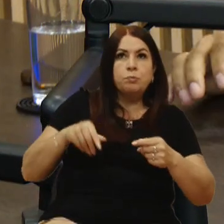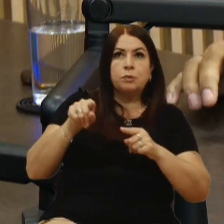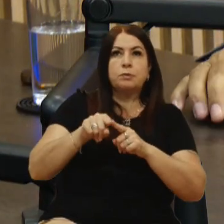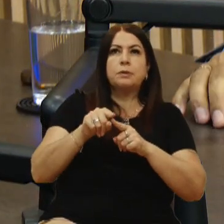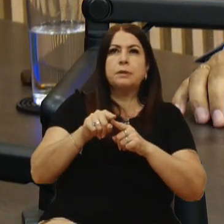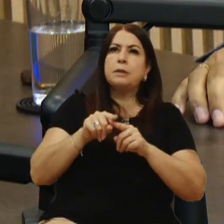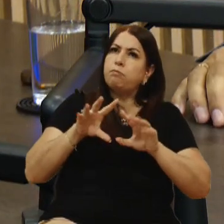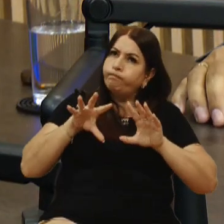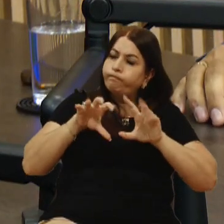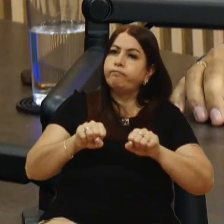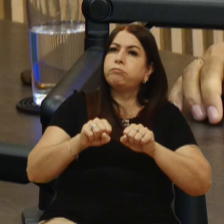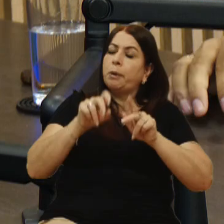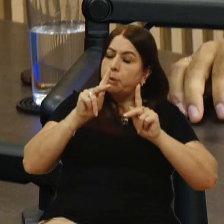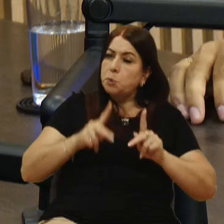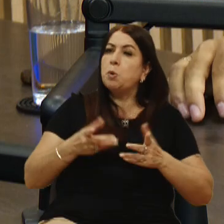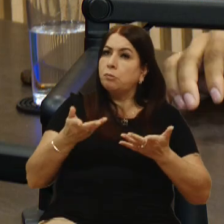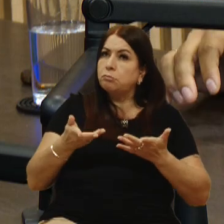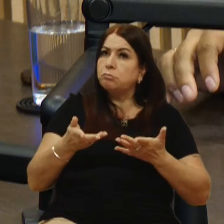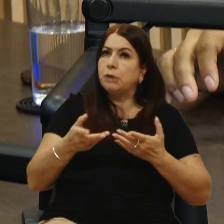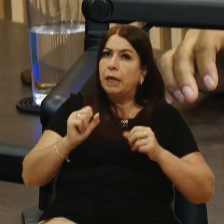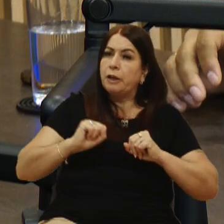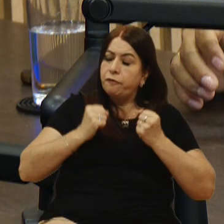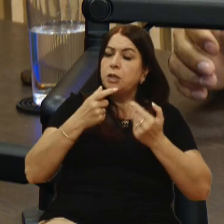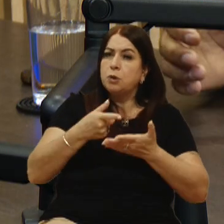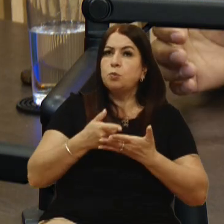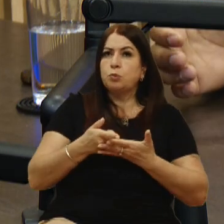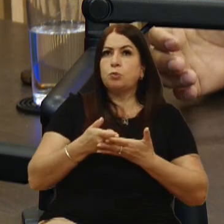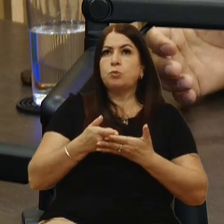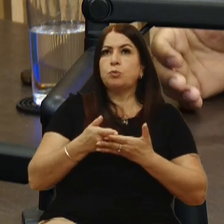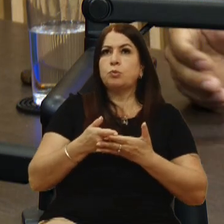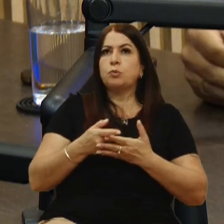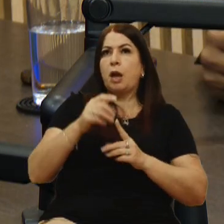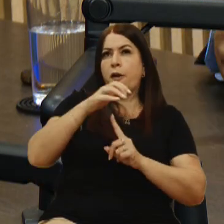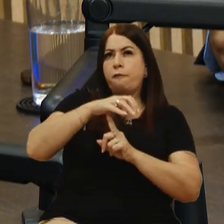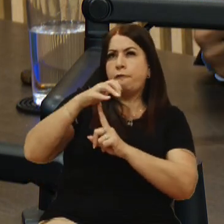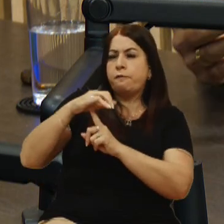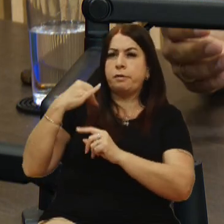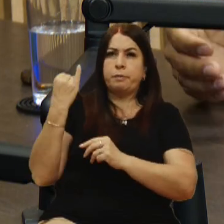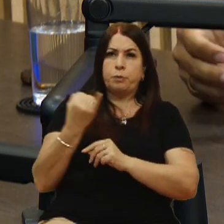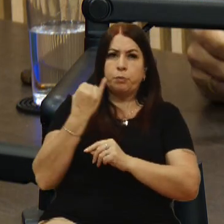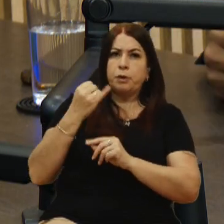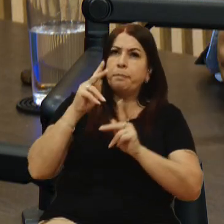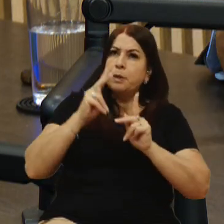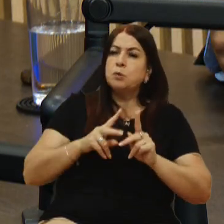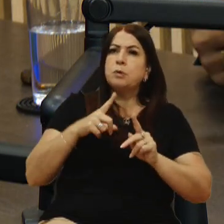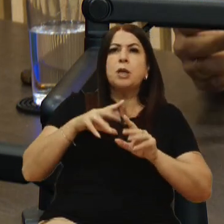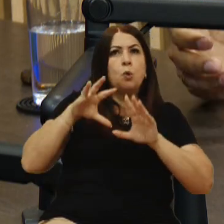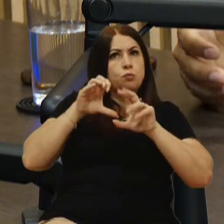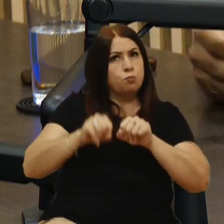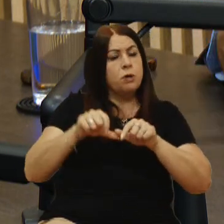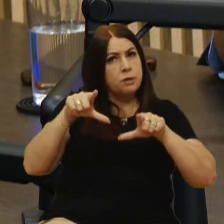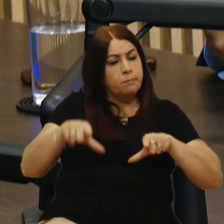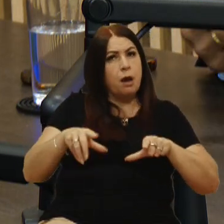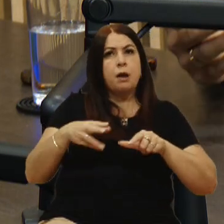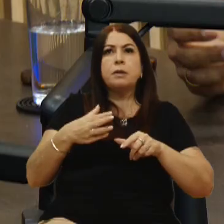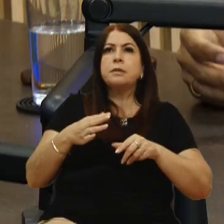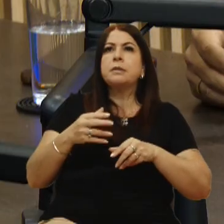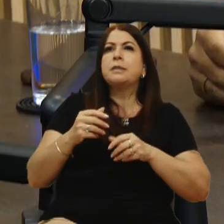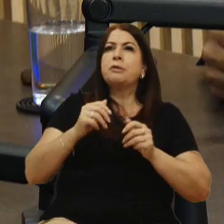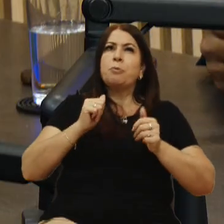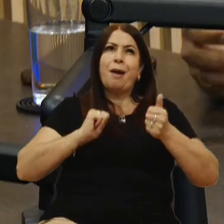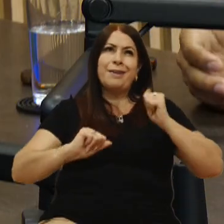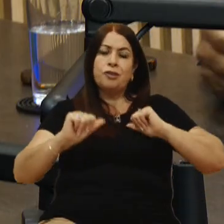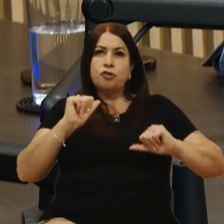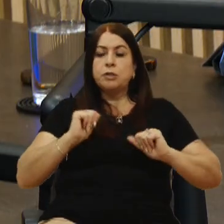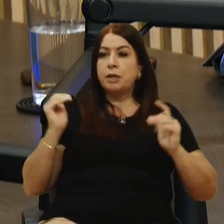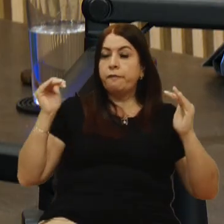tem que ser ocupado pelas pessoas. A gente defende isso e a feira é muito importante, as pessoas têm que estar ocupando espaço, são artistas que